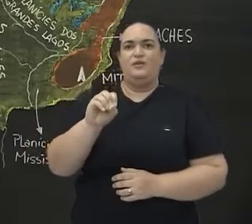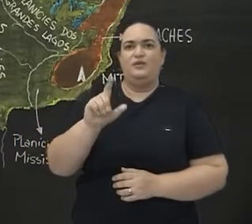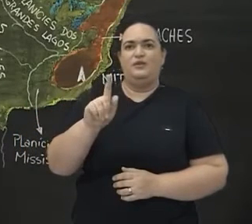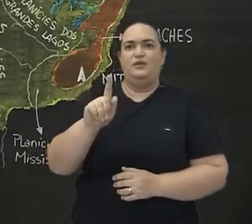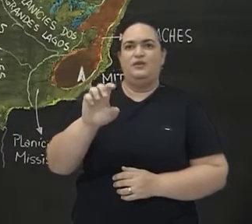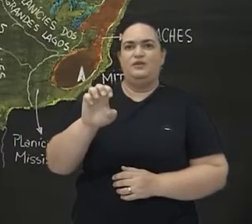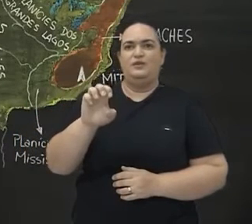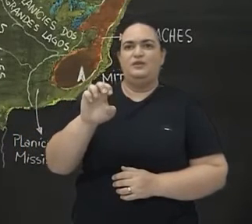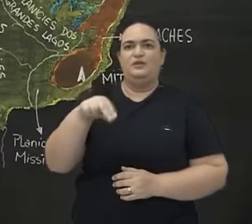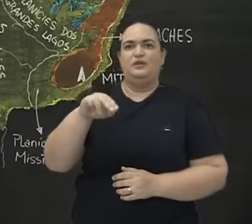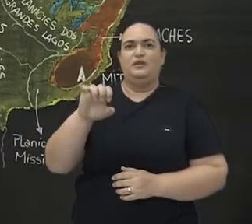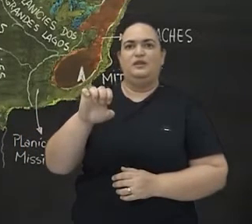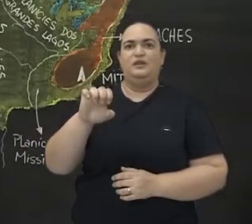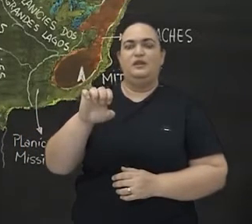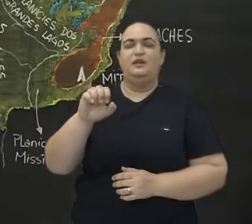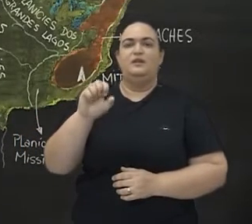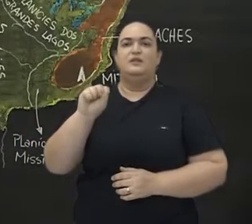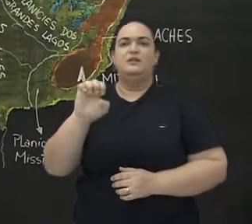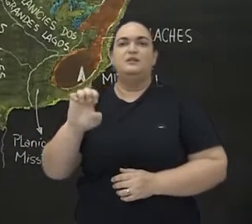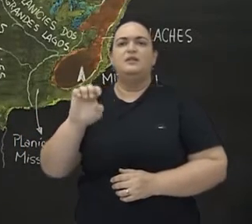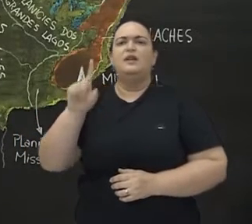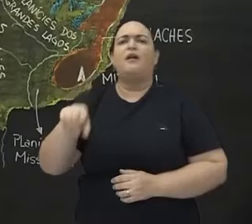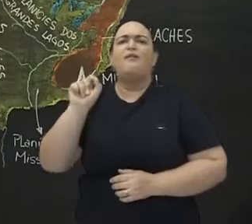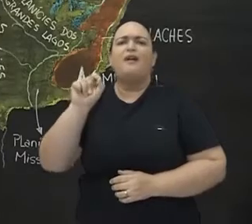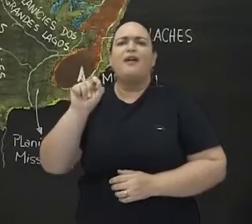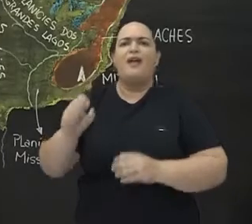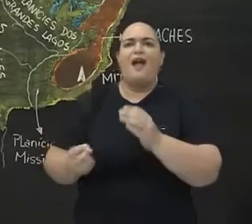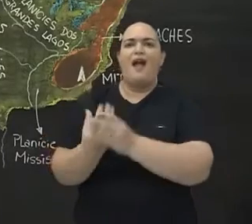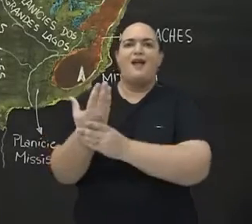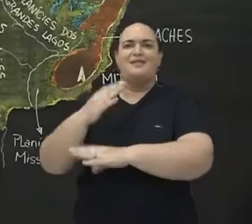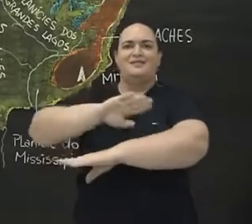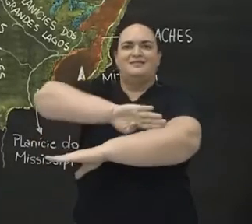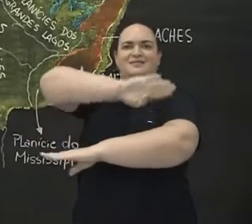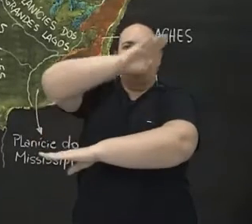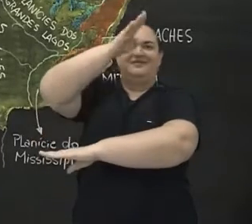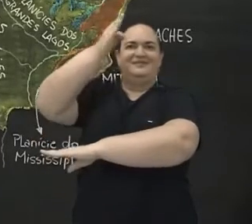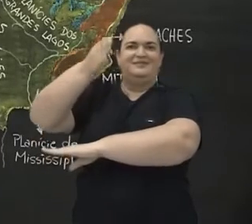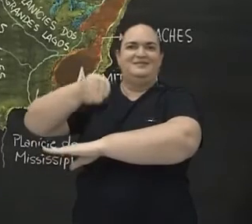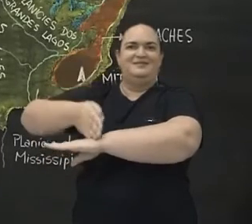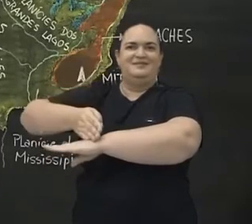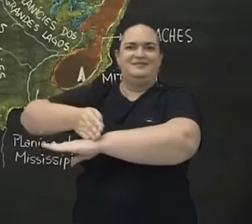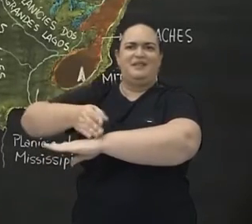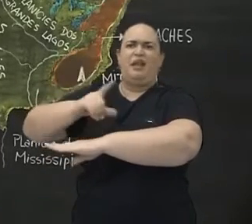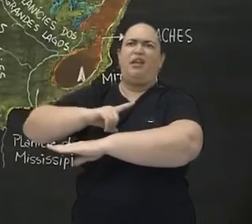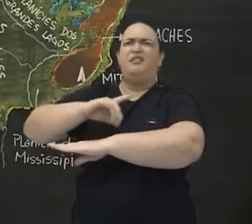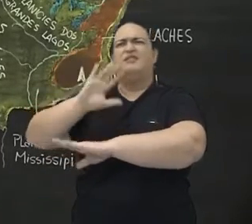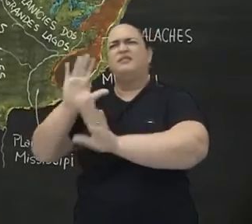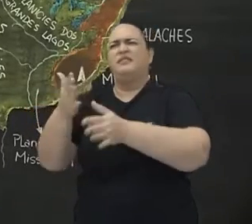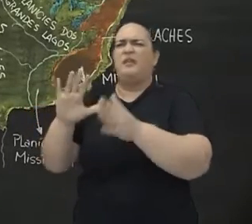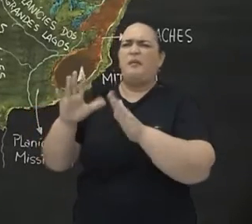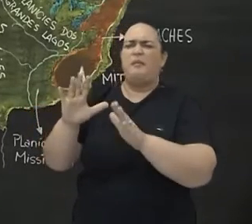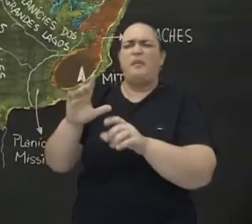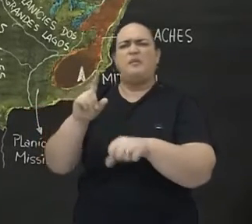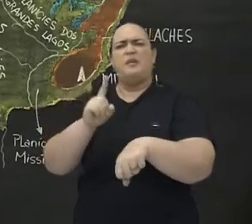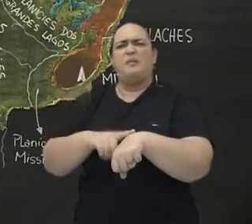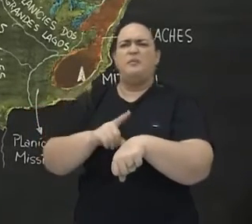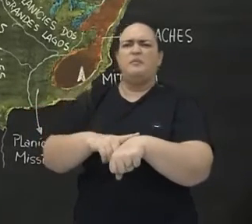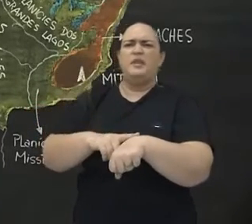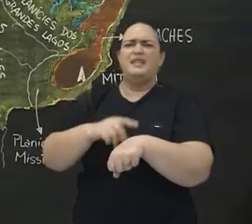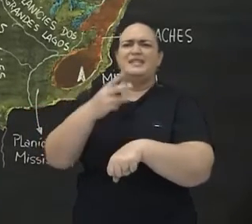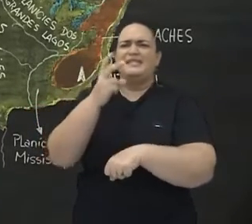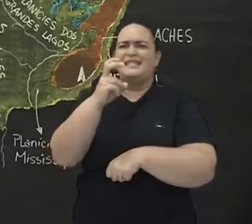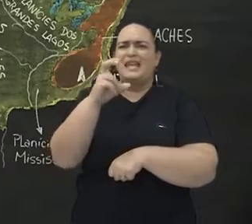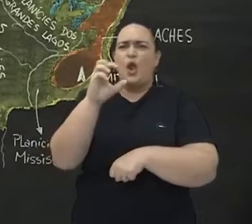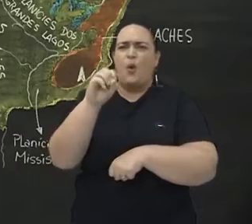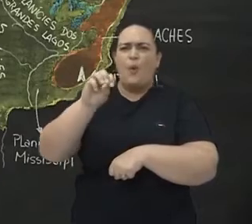de montanhas. Essas montanhas, então, elas têm uma idade mais ou menos aí de 50 milhões